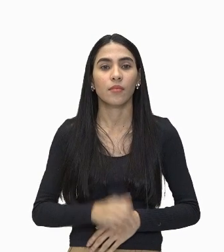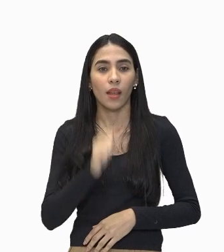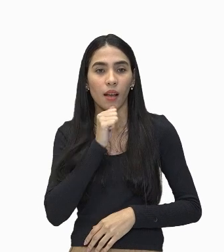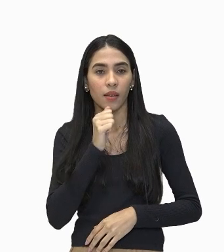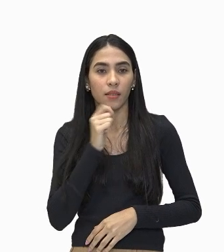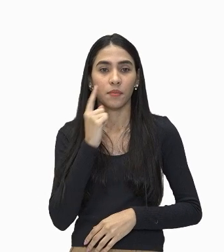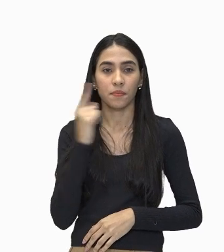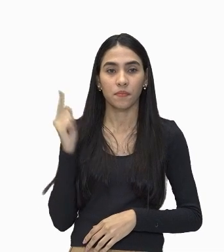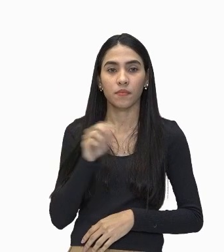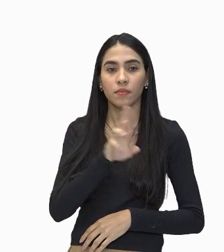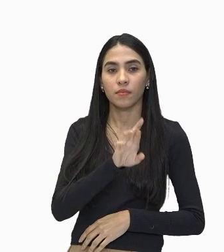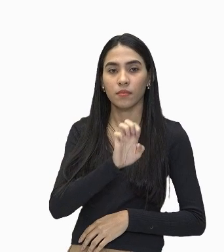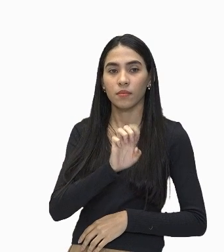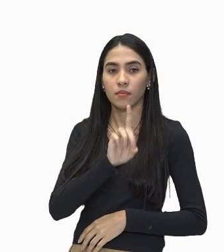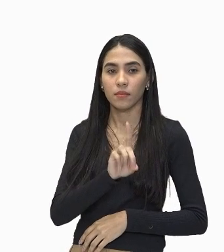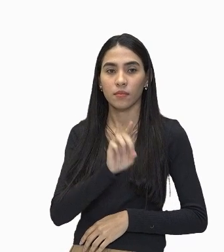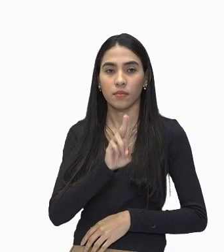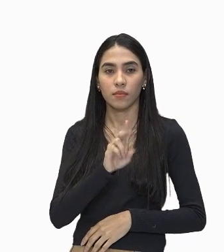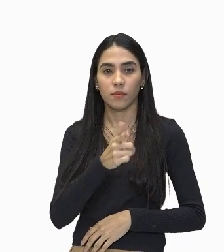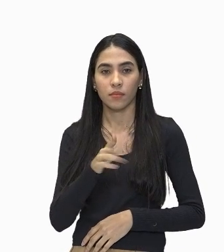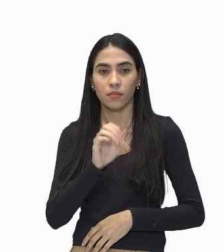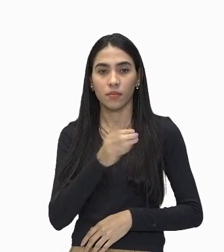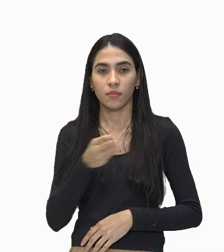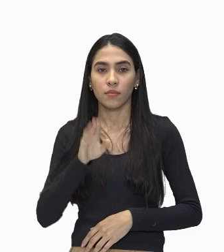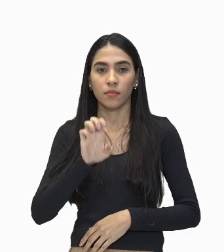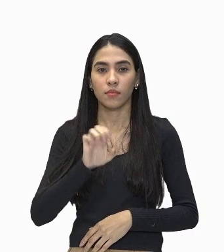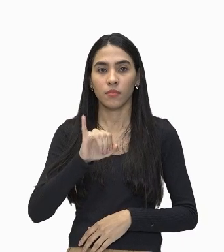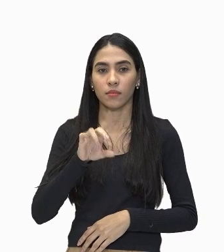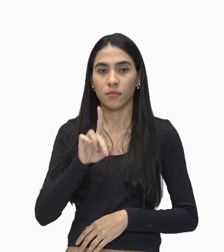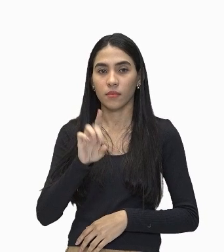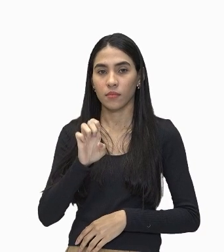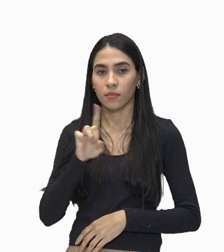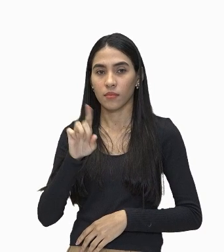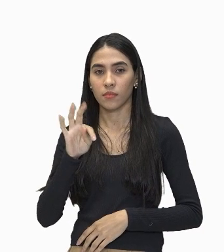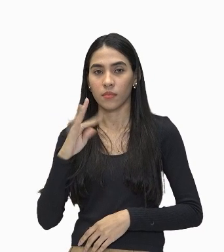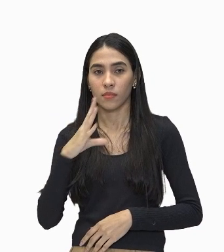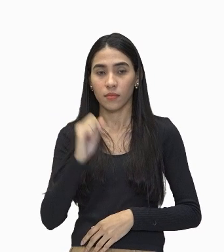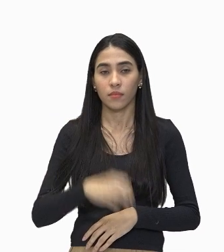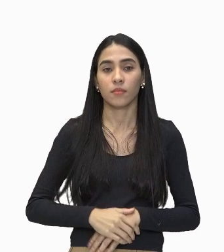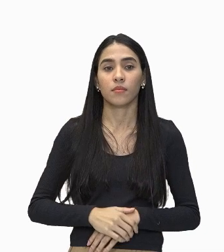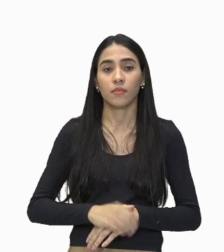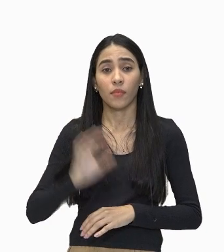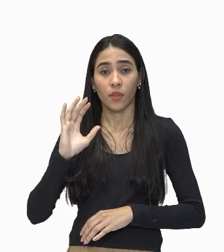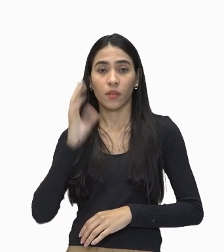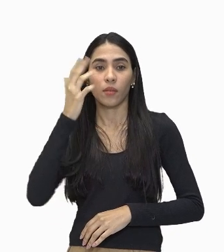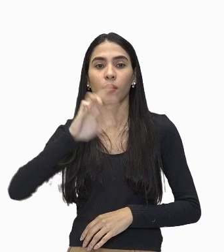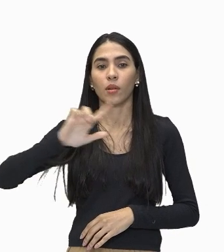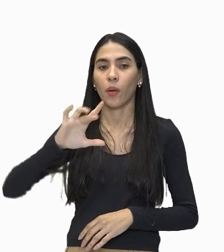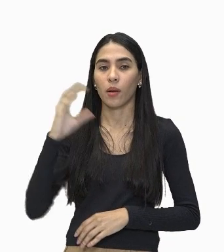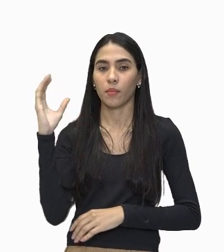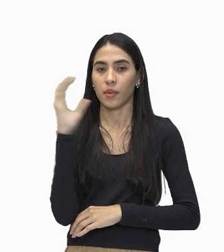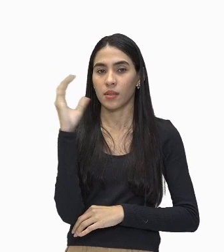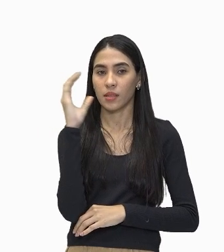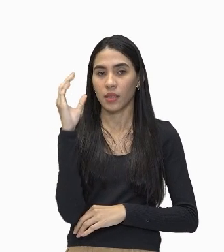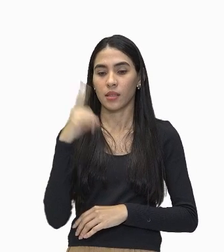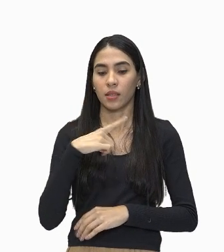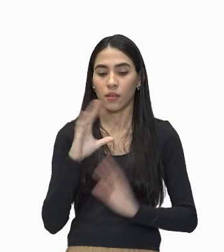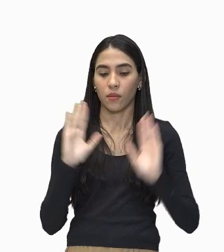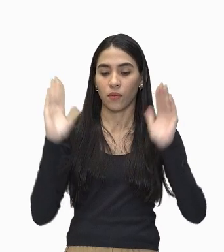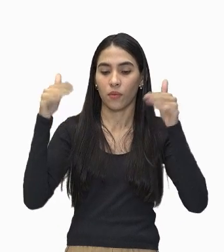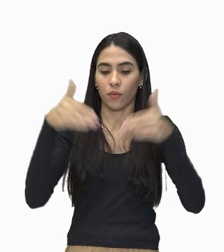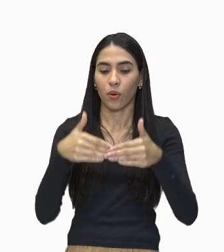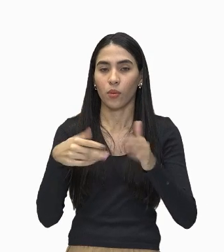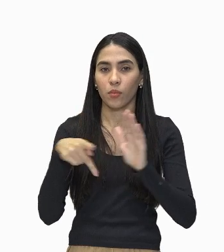sobre a questão da redução eidética, a fenomenologia ela não é uma ciência voltada